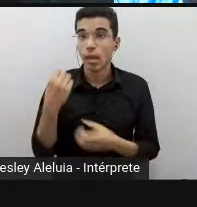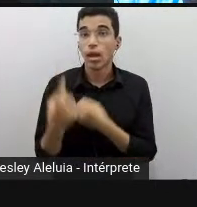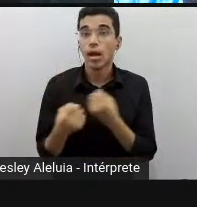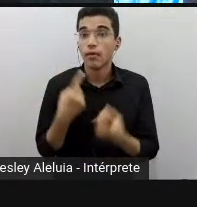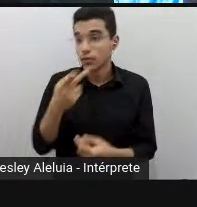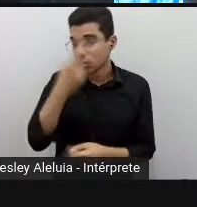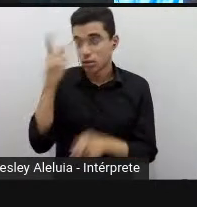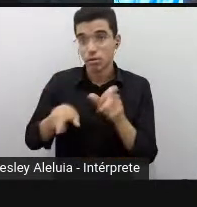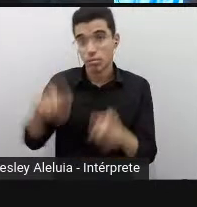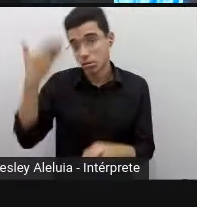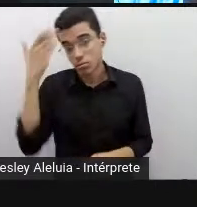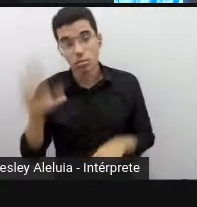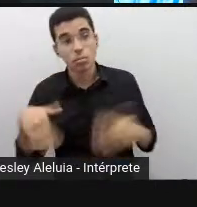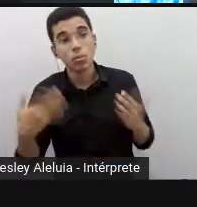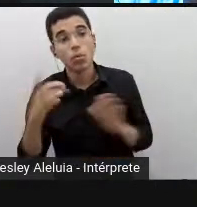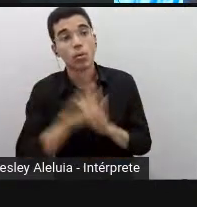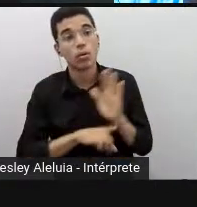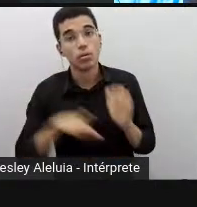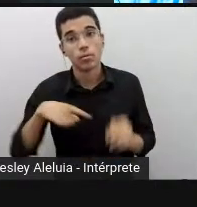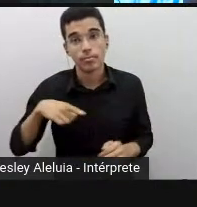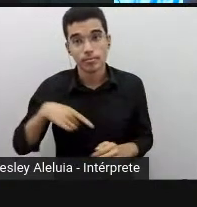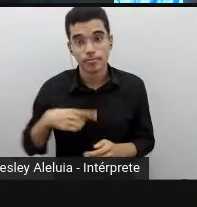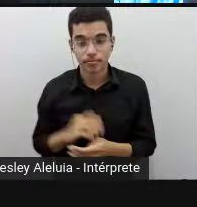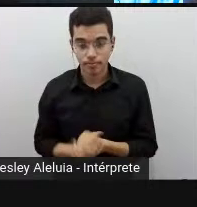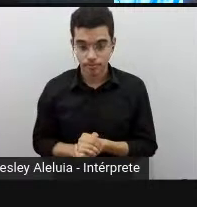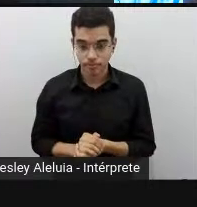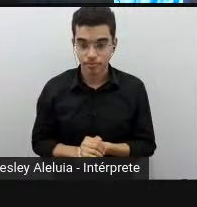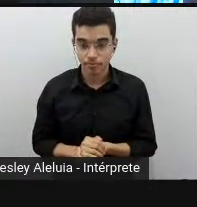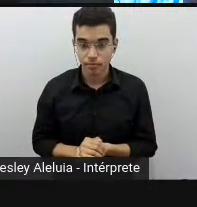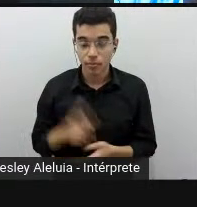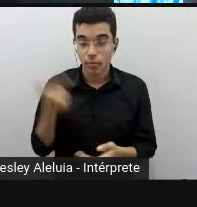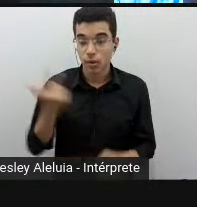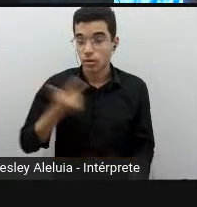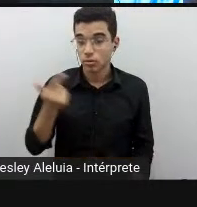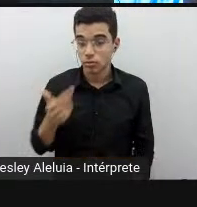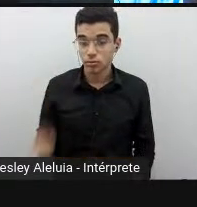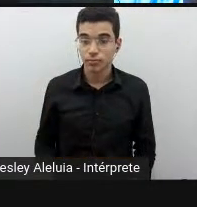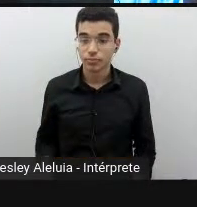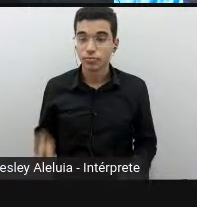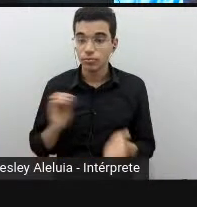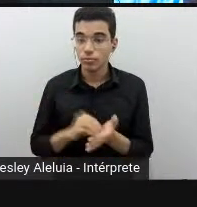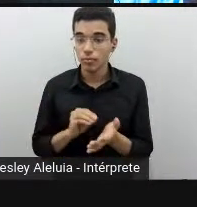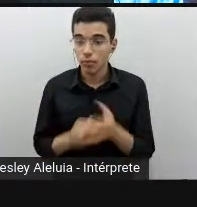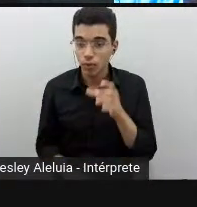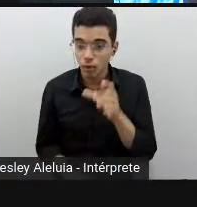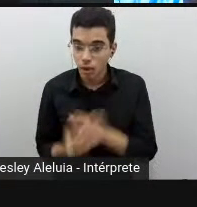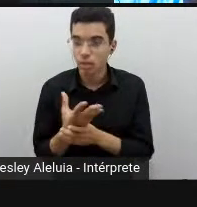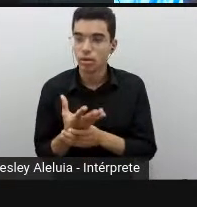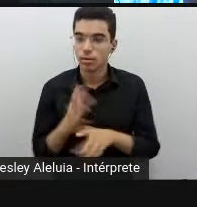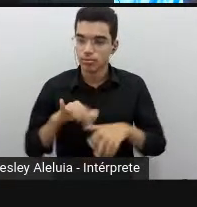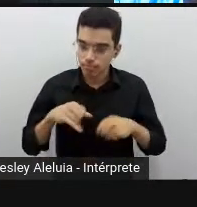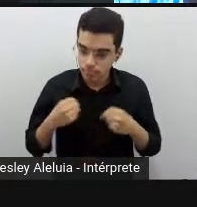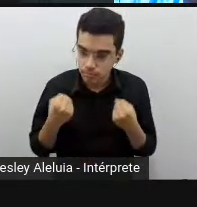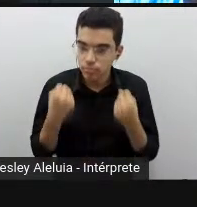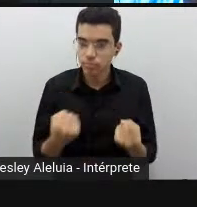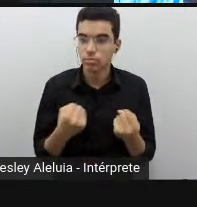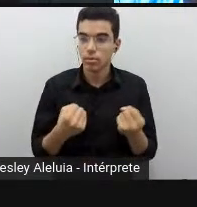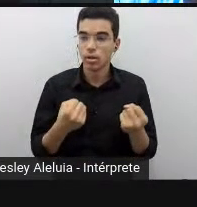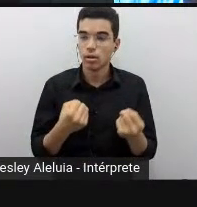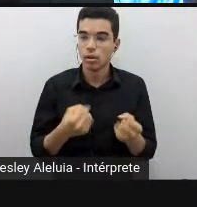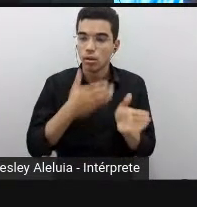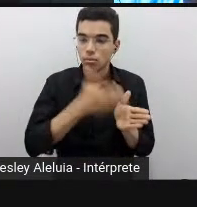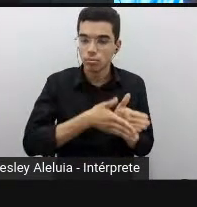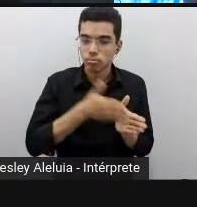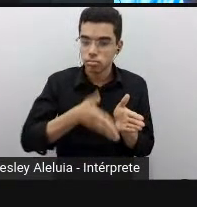têm. A segunda, faltou a criação e fortalecimento e implementação efetiva de rotinas e instrumentos